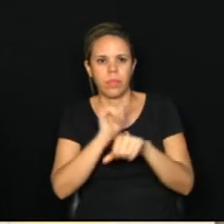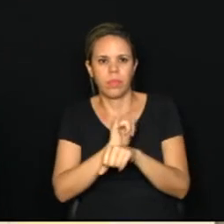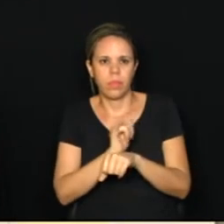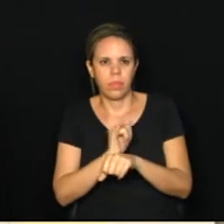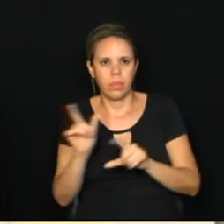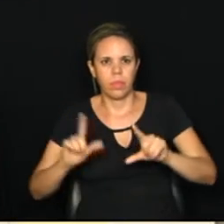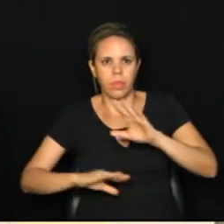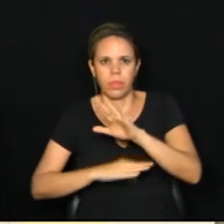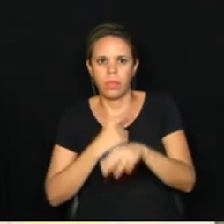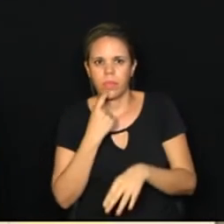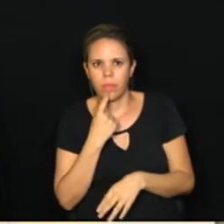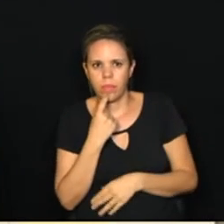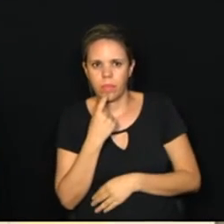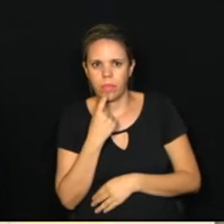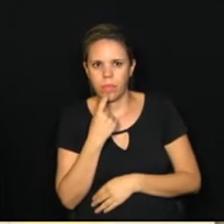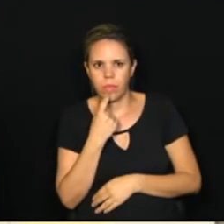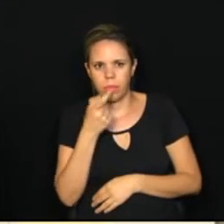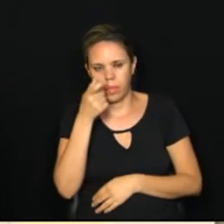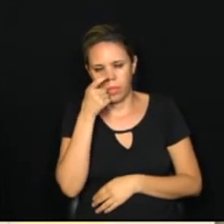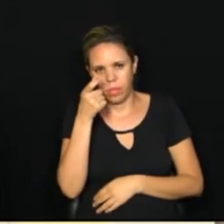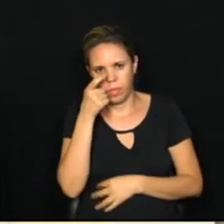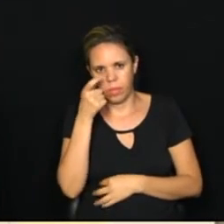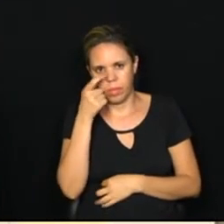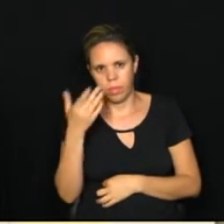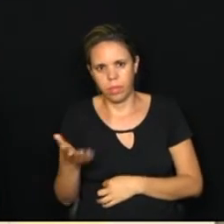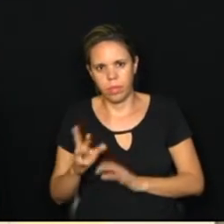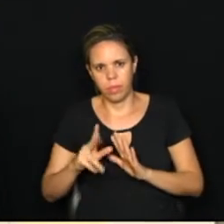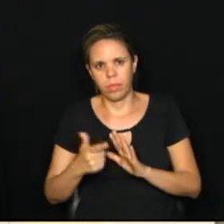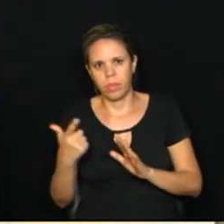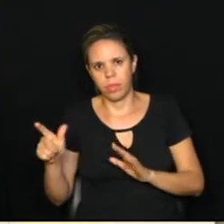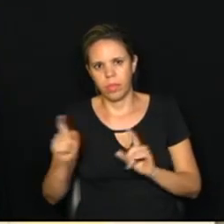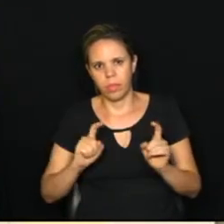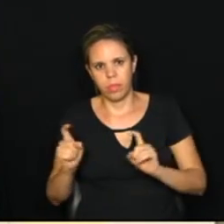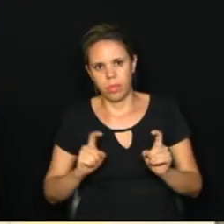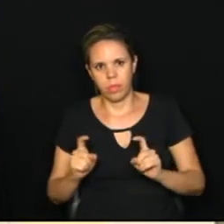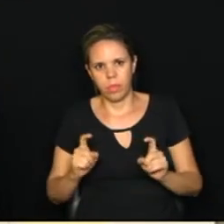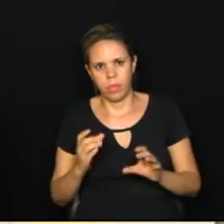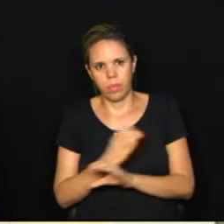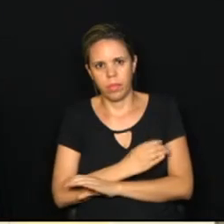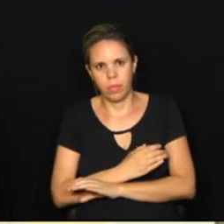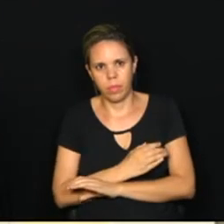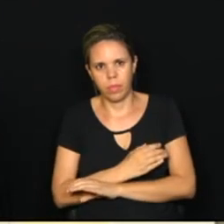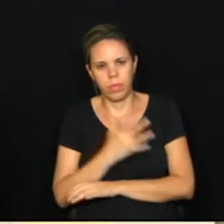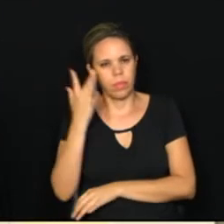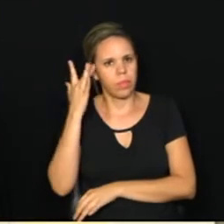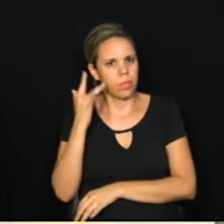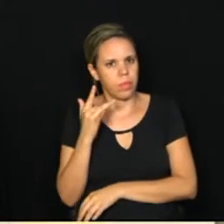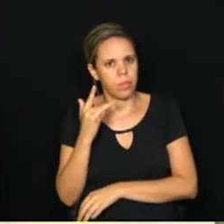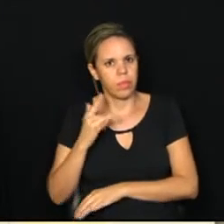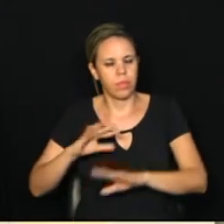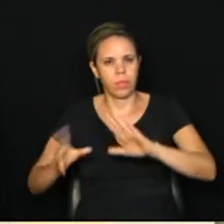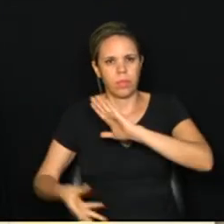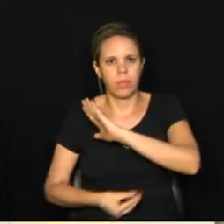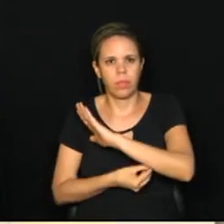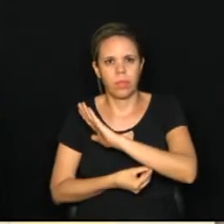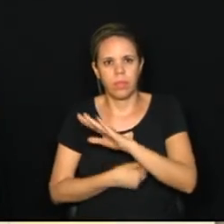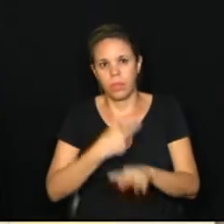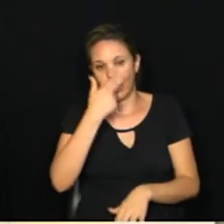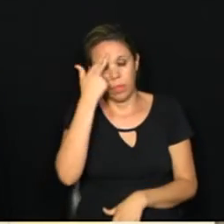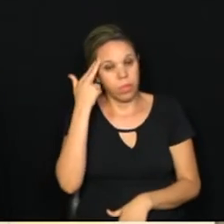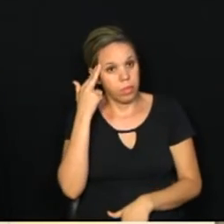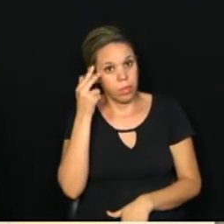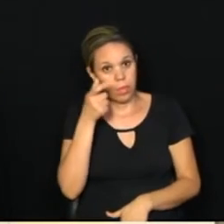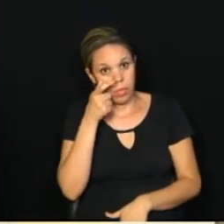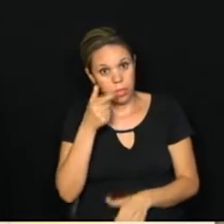TV Câmara Campinas. Lá você acessa essa e outras reuniões na íntegra. E amanhã, no Câmara Total com Gabriel Castro,